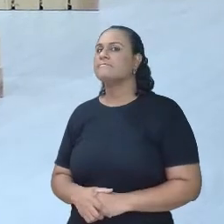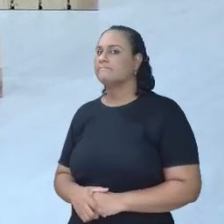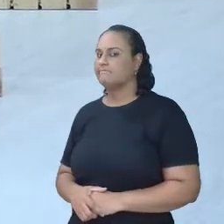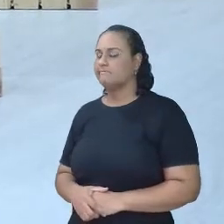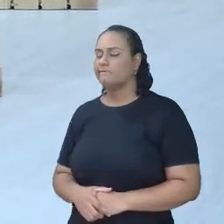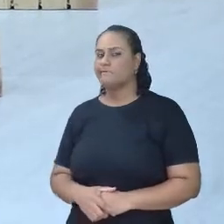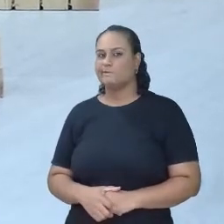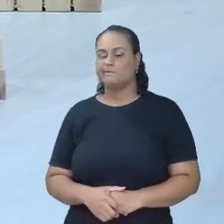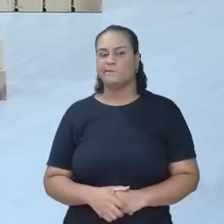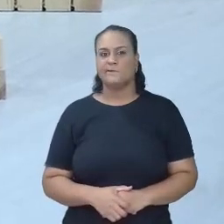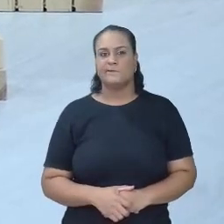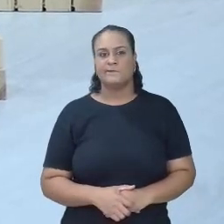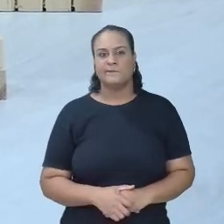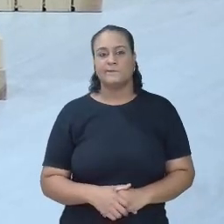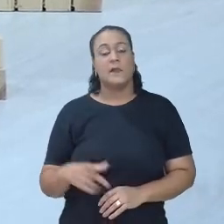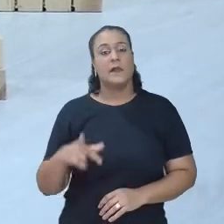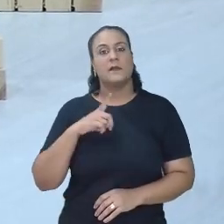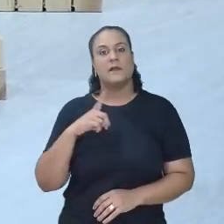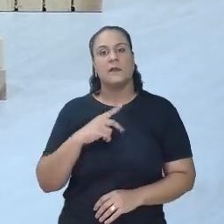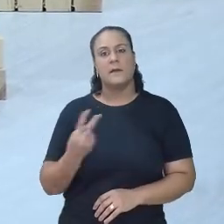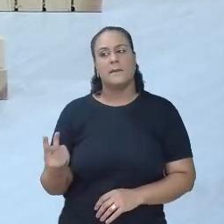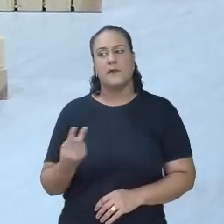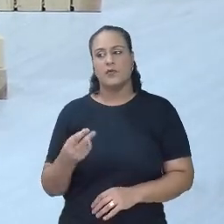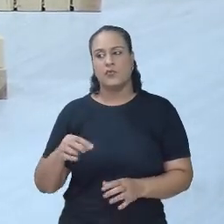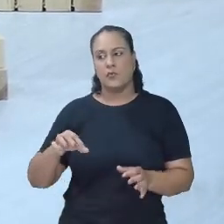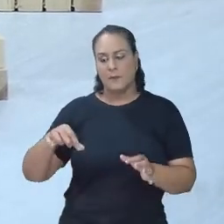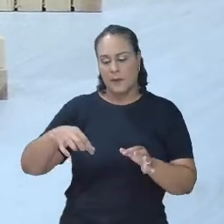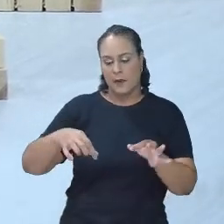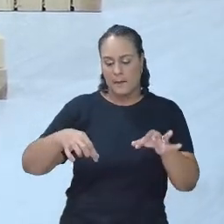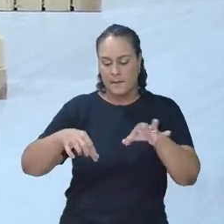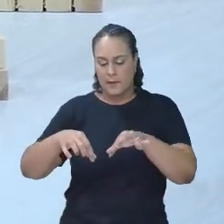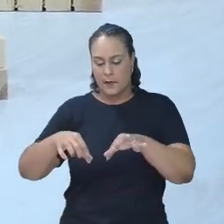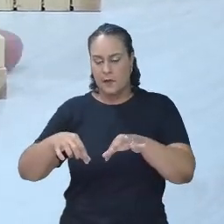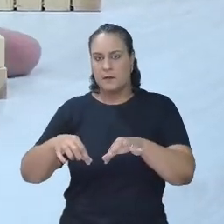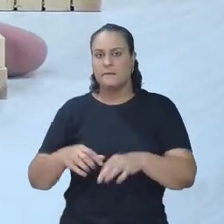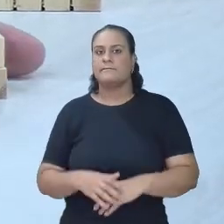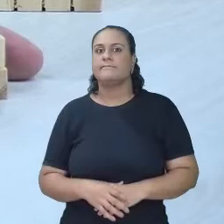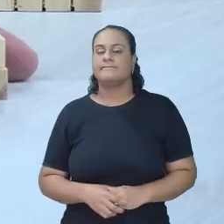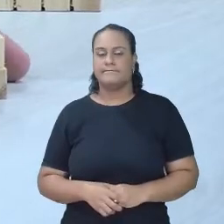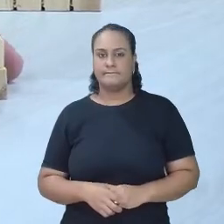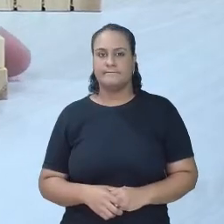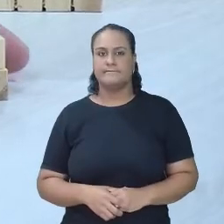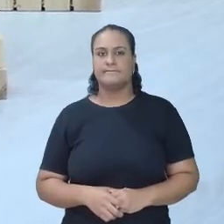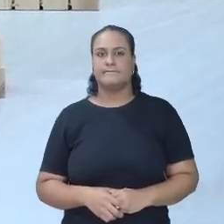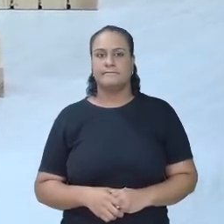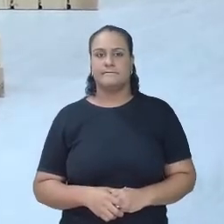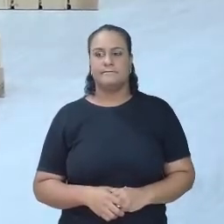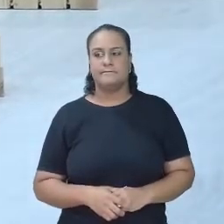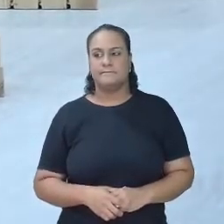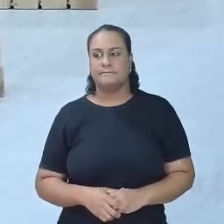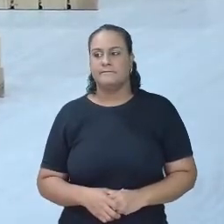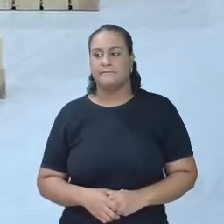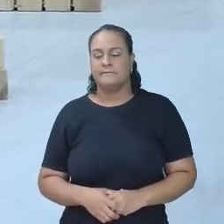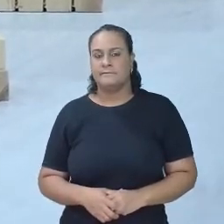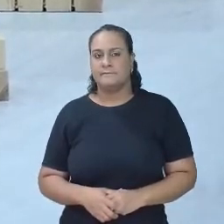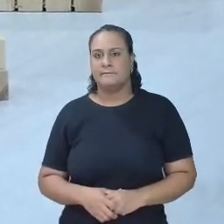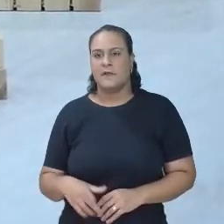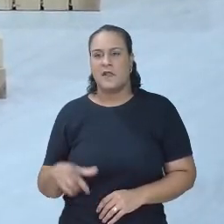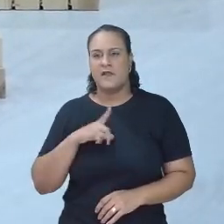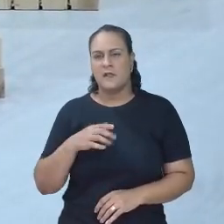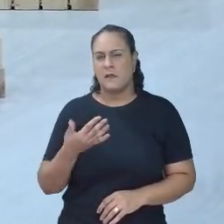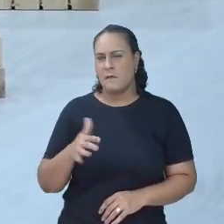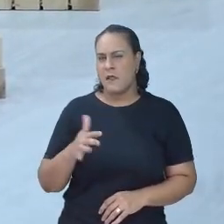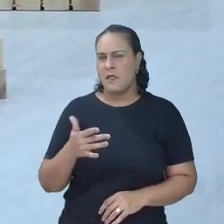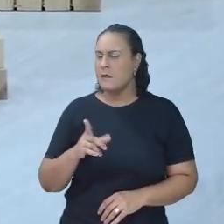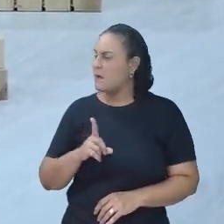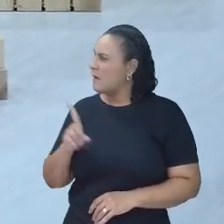para entender, ó. E teria mais os 2 aqui na frente. Mais os 2 aqui assim. Pronto. A gente vai ter mais ou menos